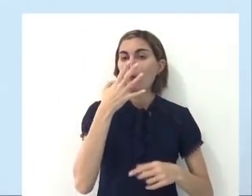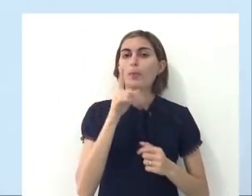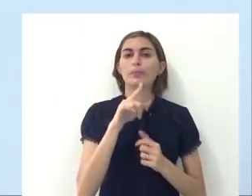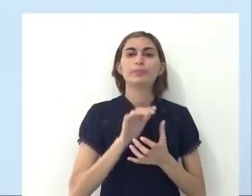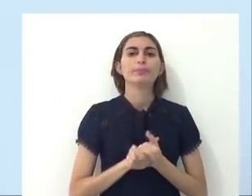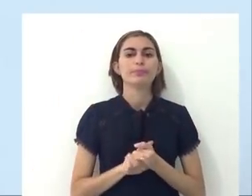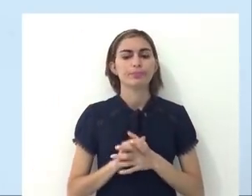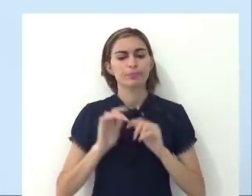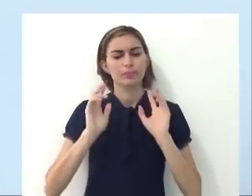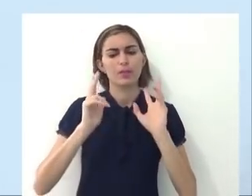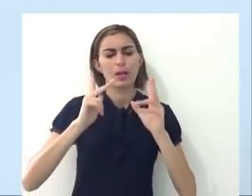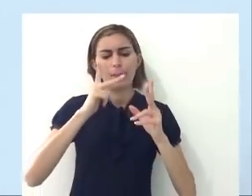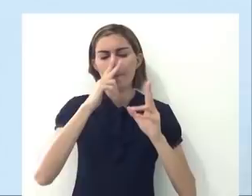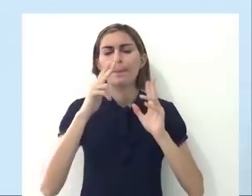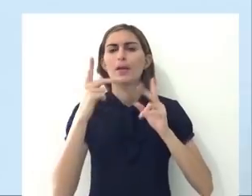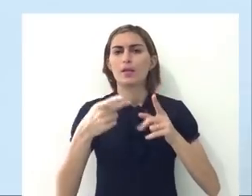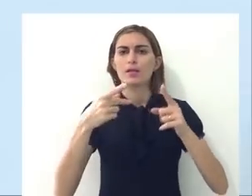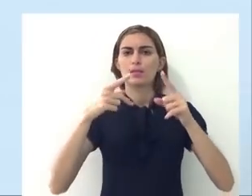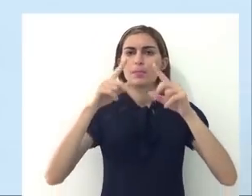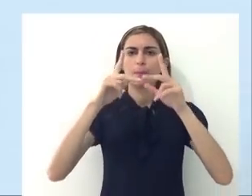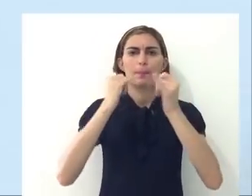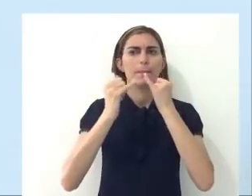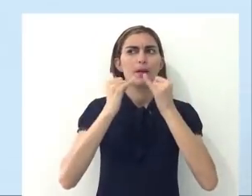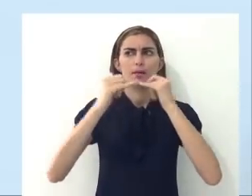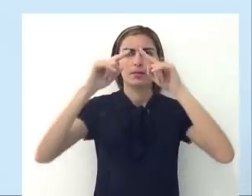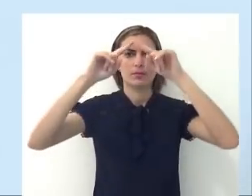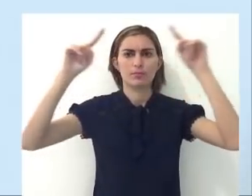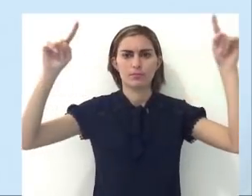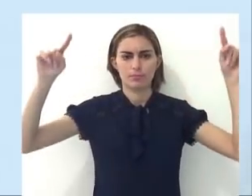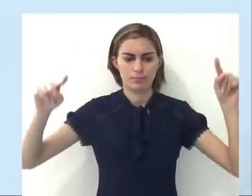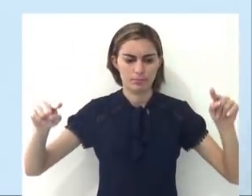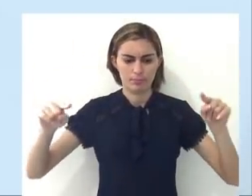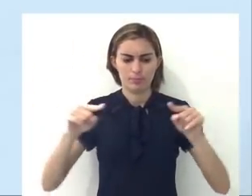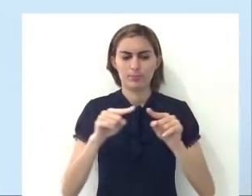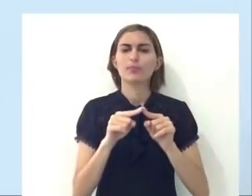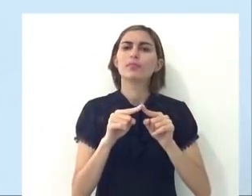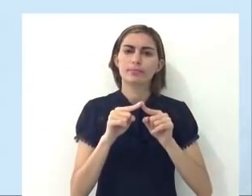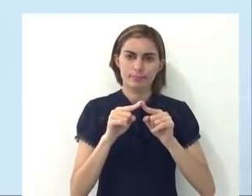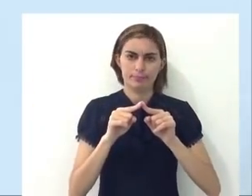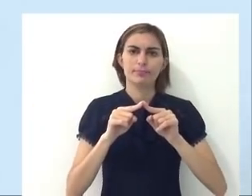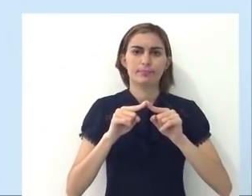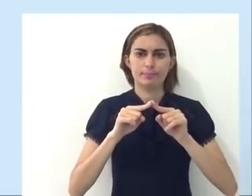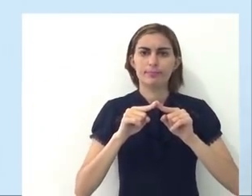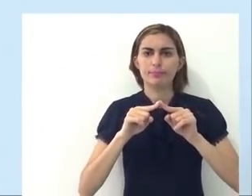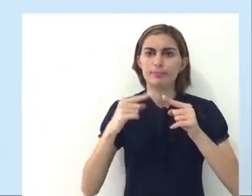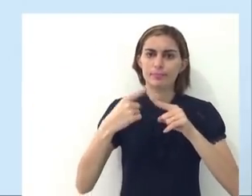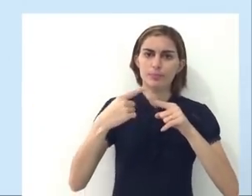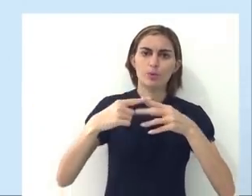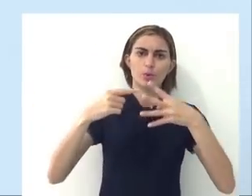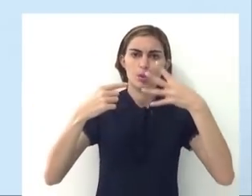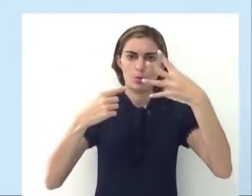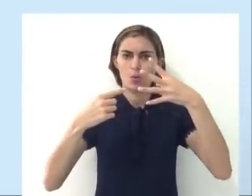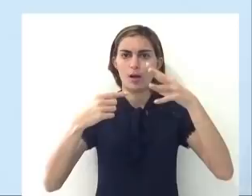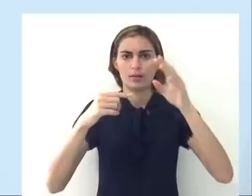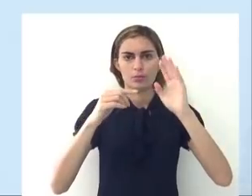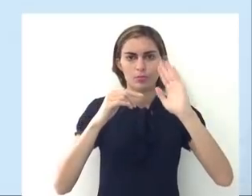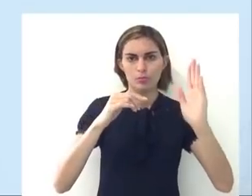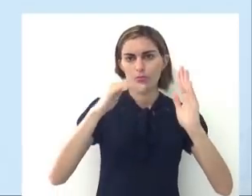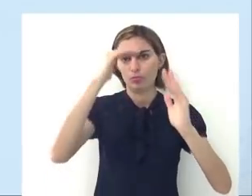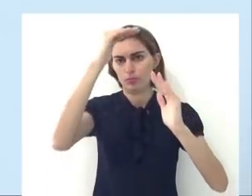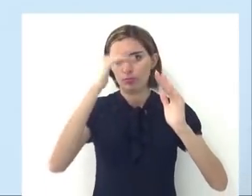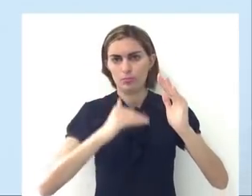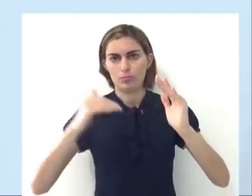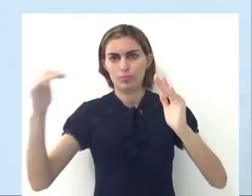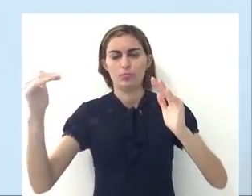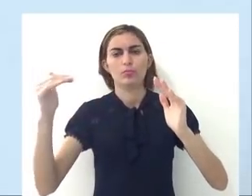tela, que vai ter a mesma propriedade do retângulo, porque um quadrado é um paralelogramo, porque tem os